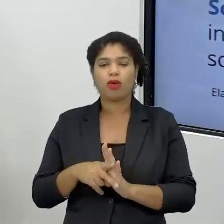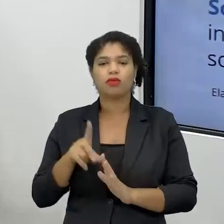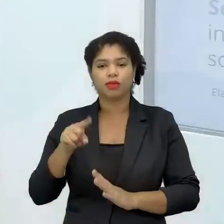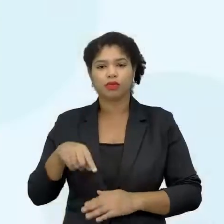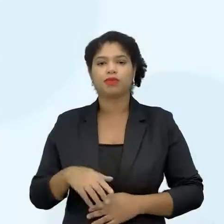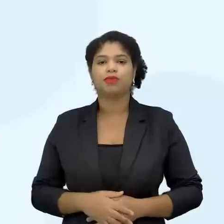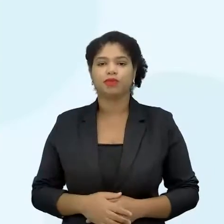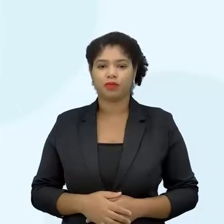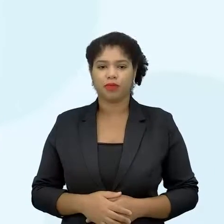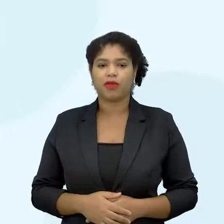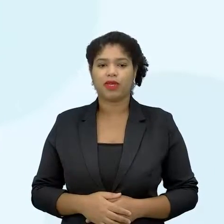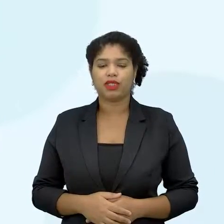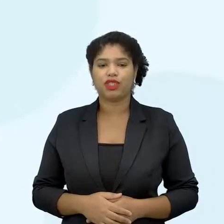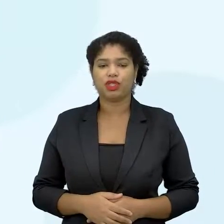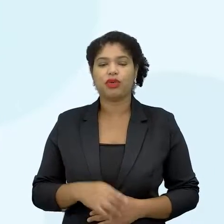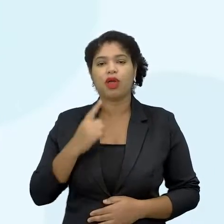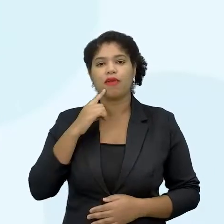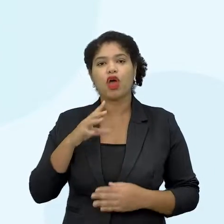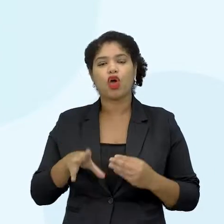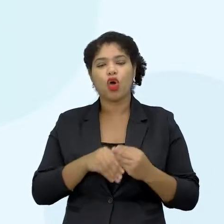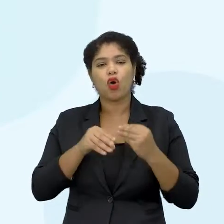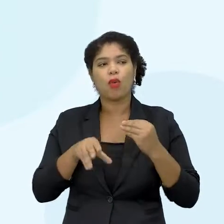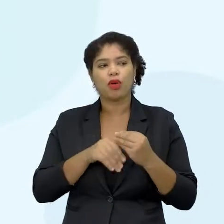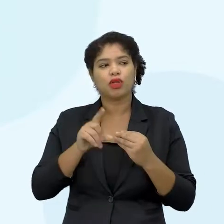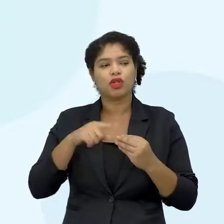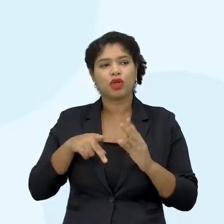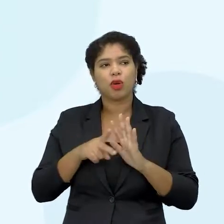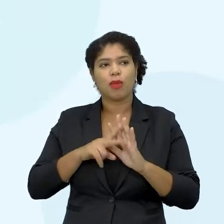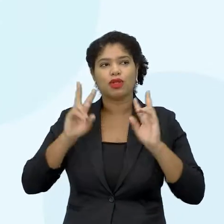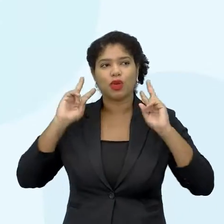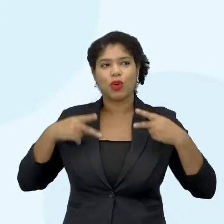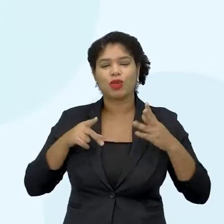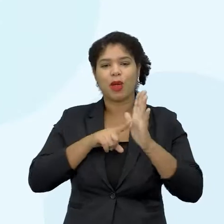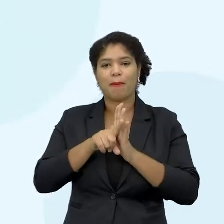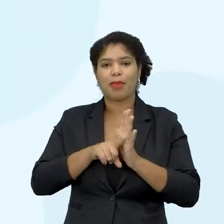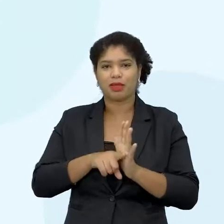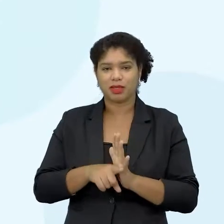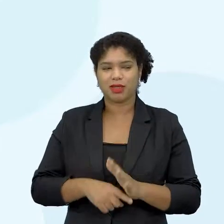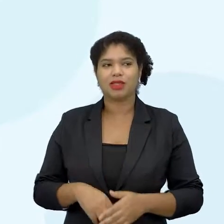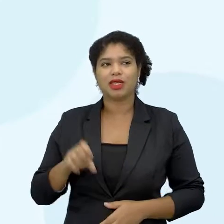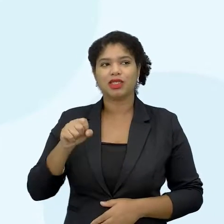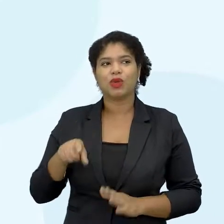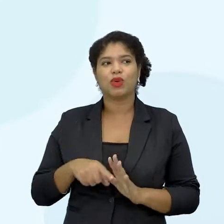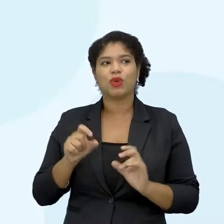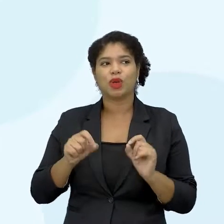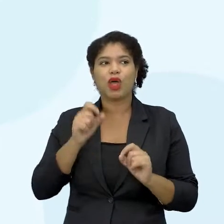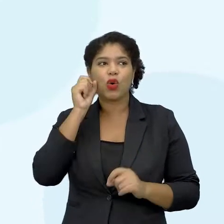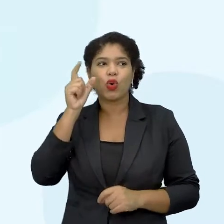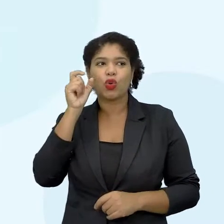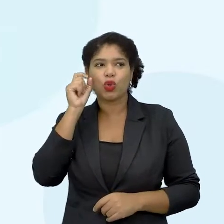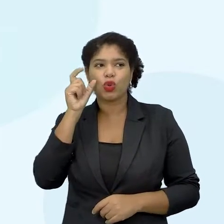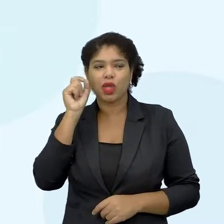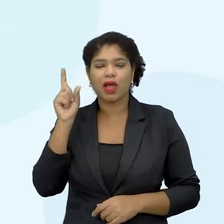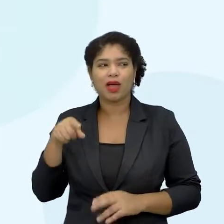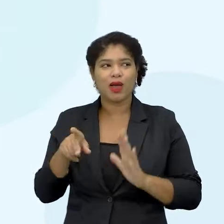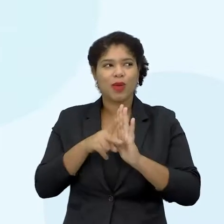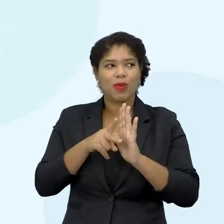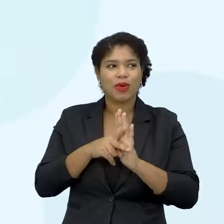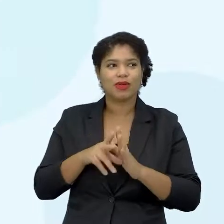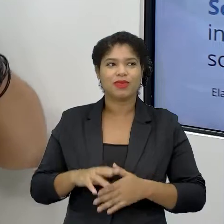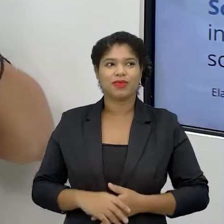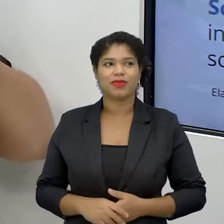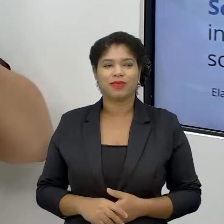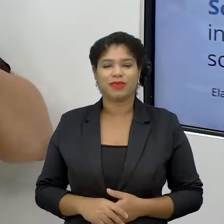Que é o que a gente está trabalhando nesse componente, então a antropologia e a sociologia. A gente está falando muito de cultura. E hoje eu trouxe alguém que manja muito